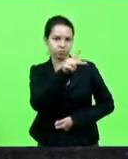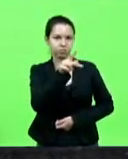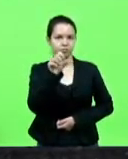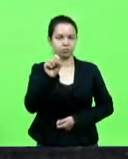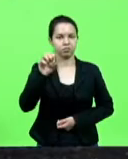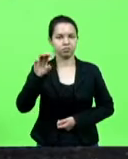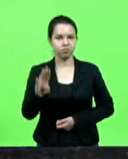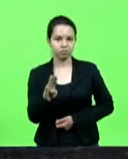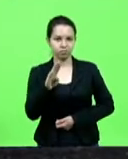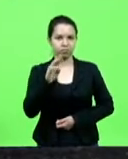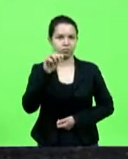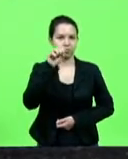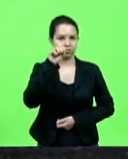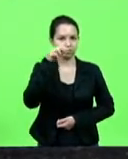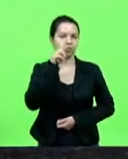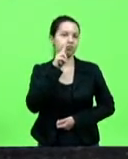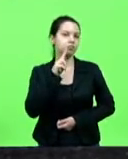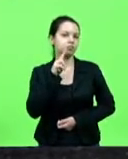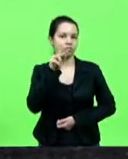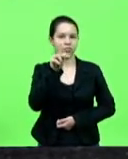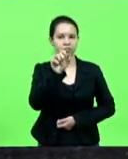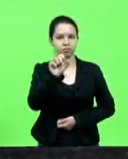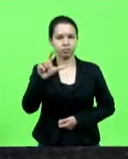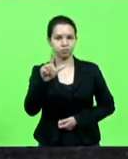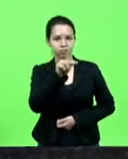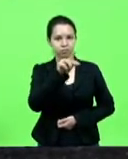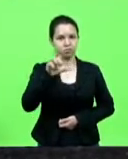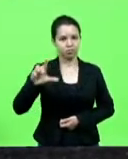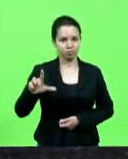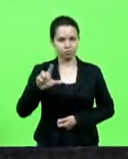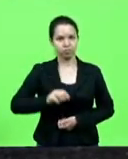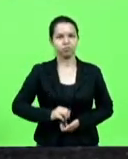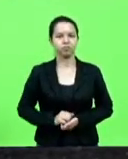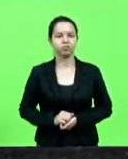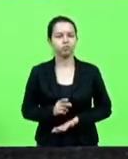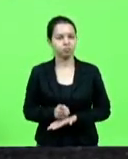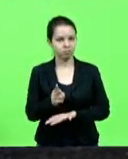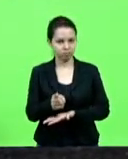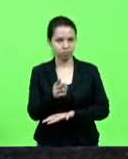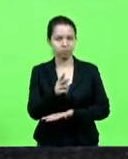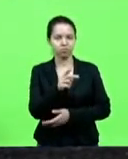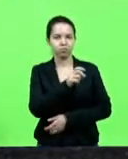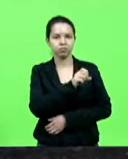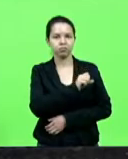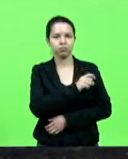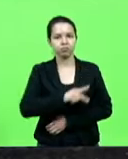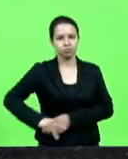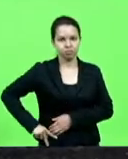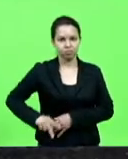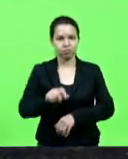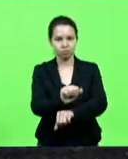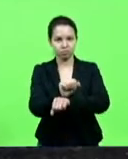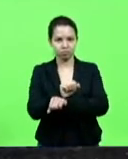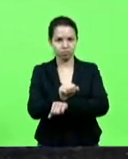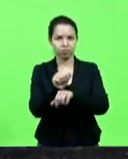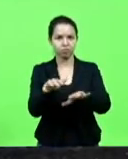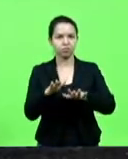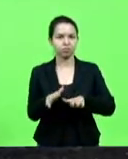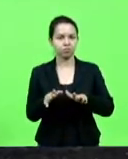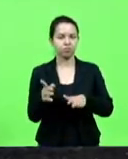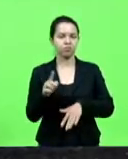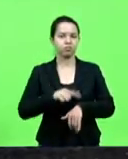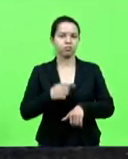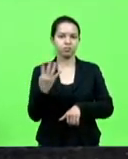e Ivan Nats, bloco PSL, PL. Ato contínuo, o senhor presidente suspendeu a sessão até às 16 horas.